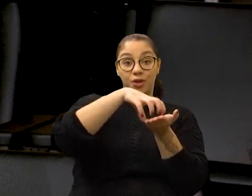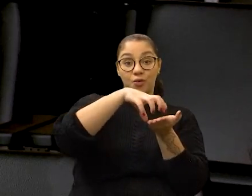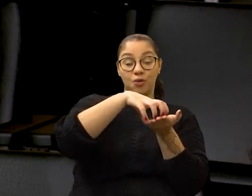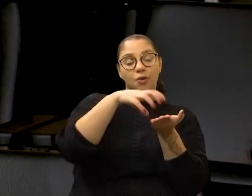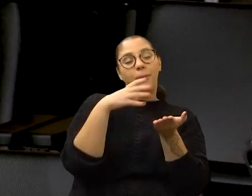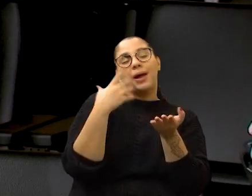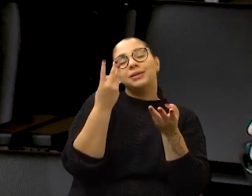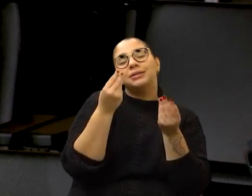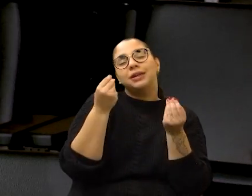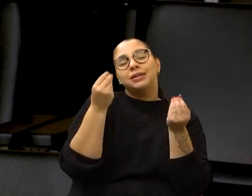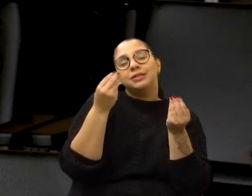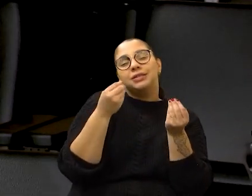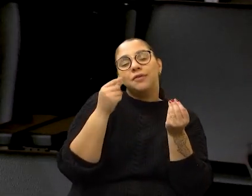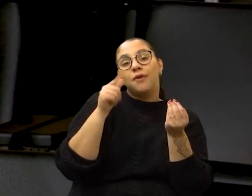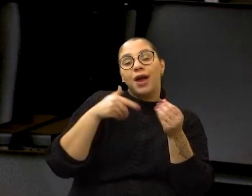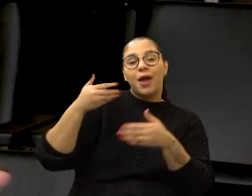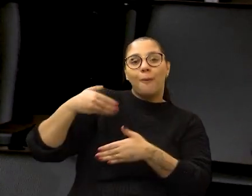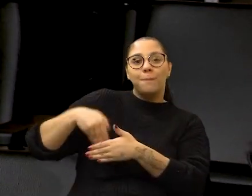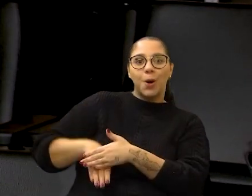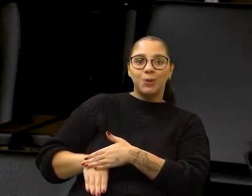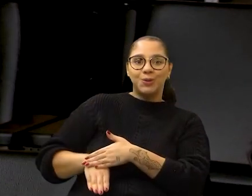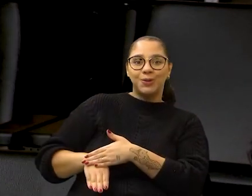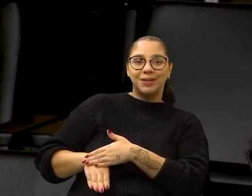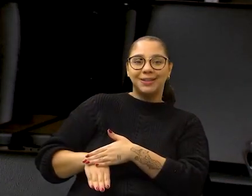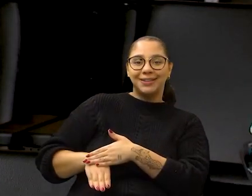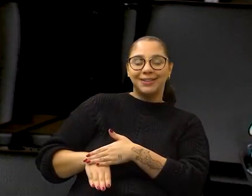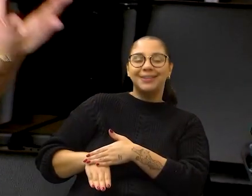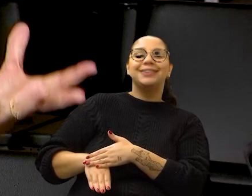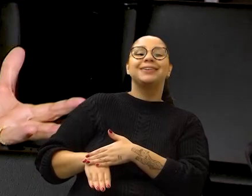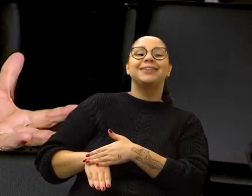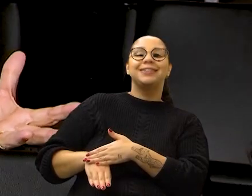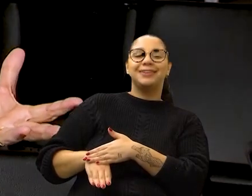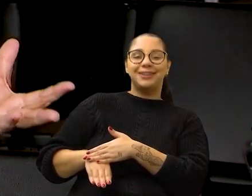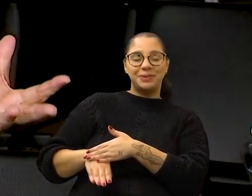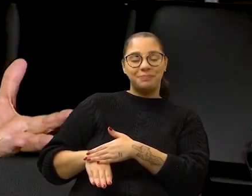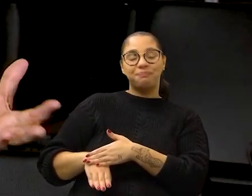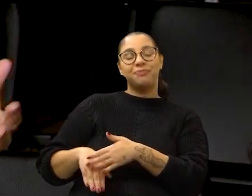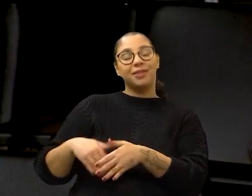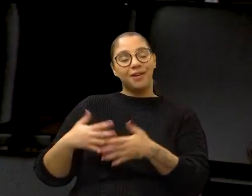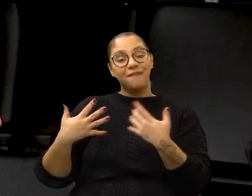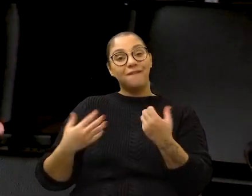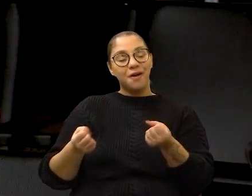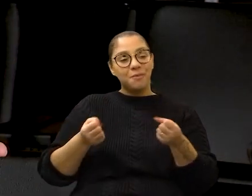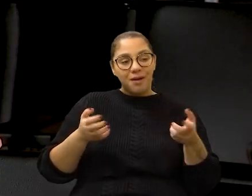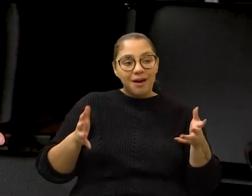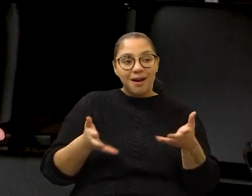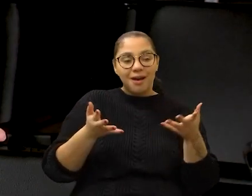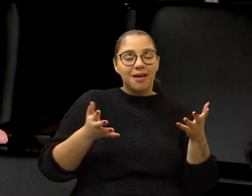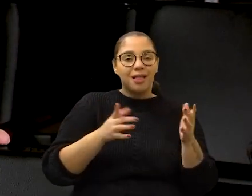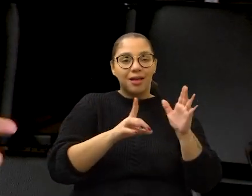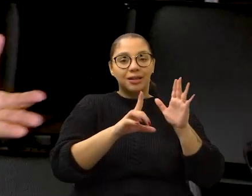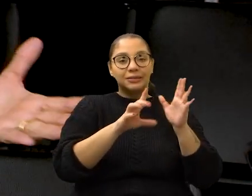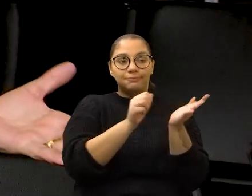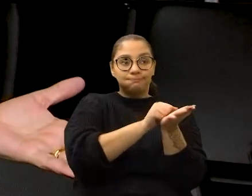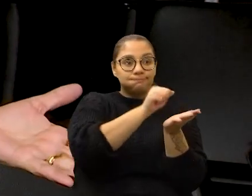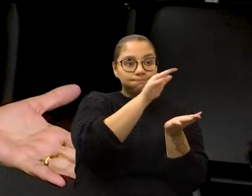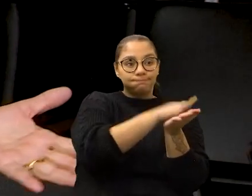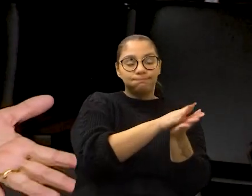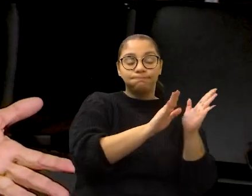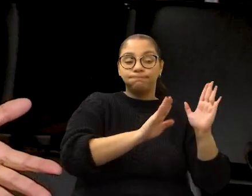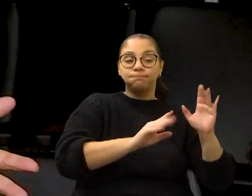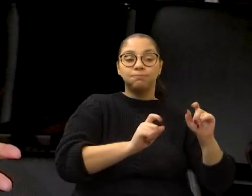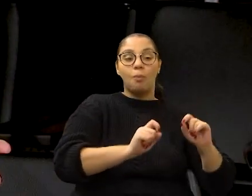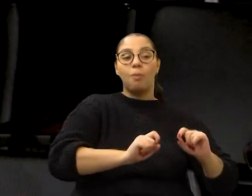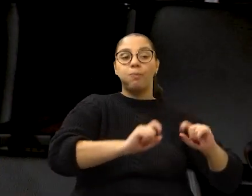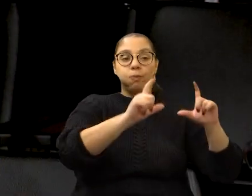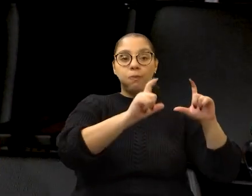humano é o bolso. Falei, então vamos majorar essa lei, essa multa,